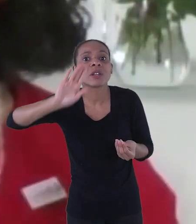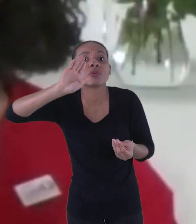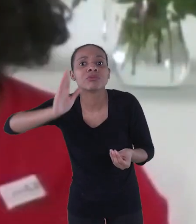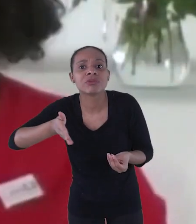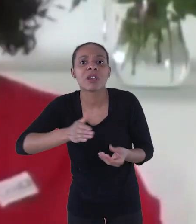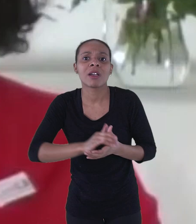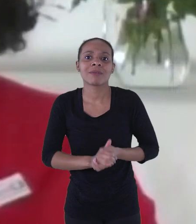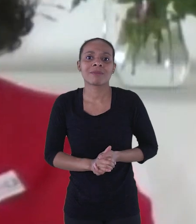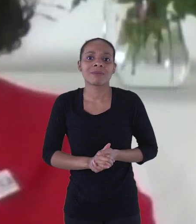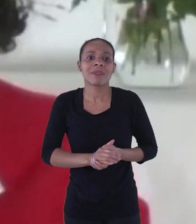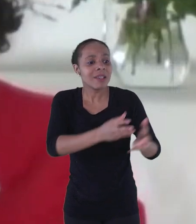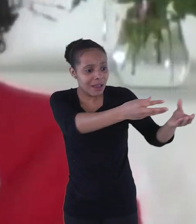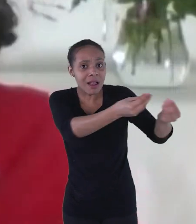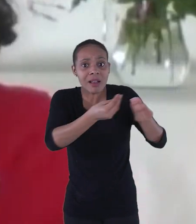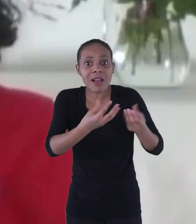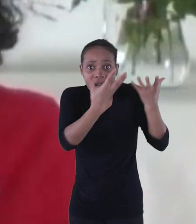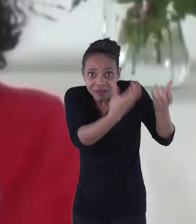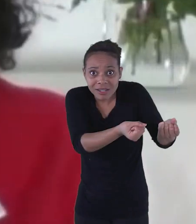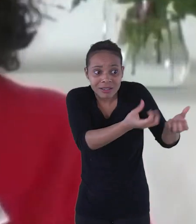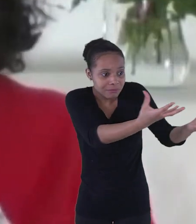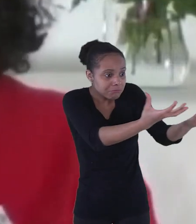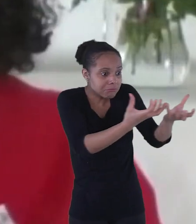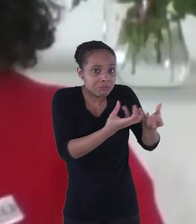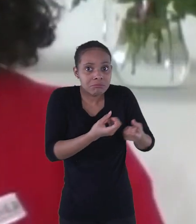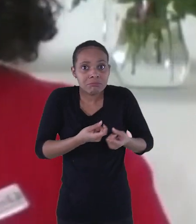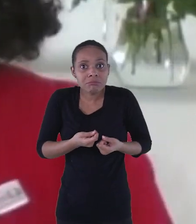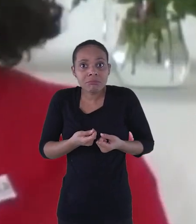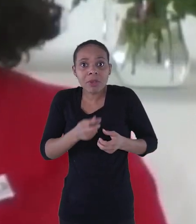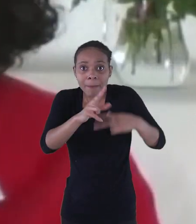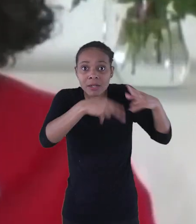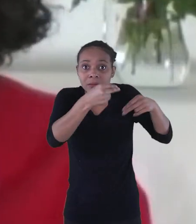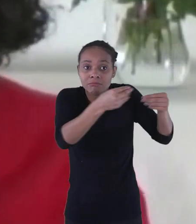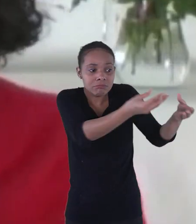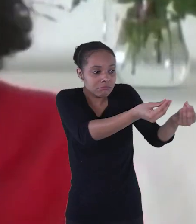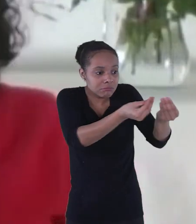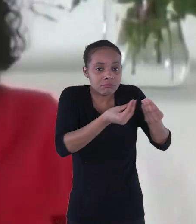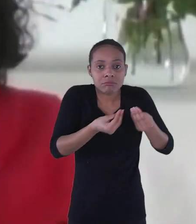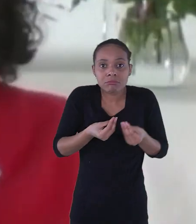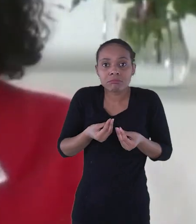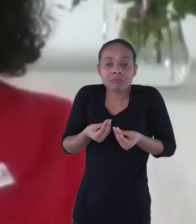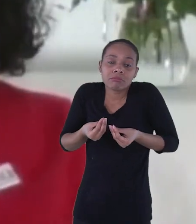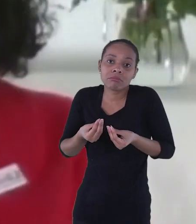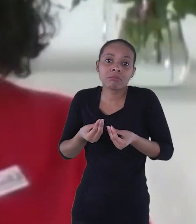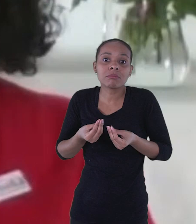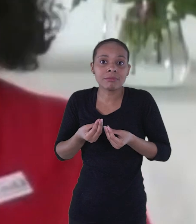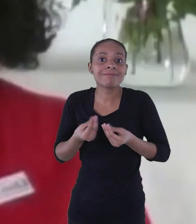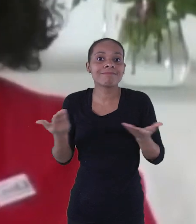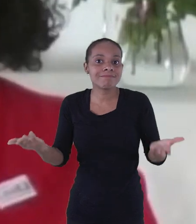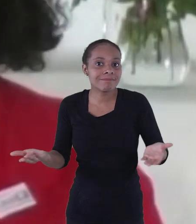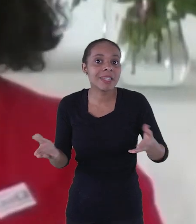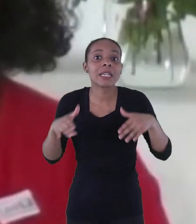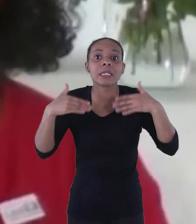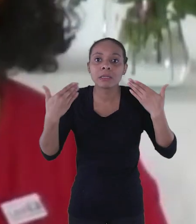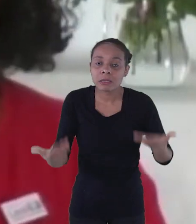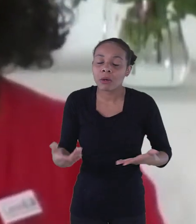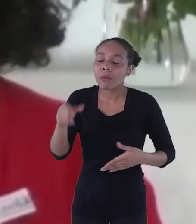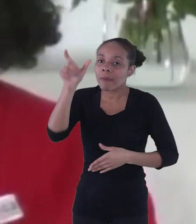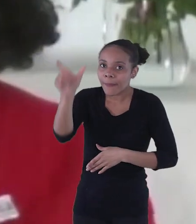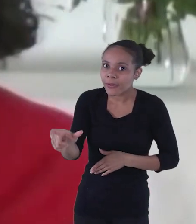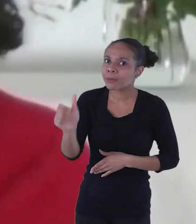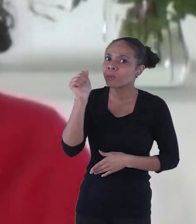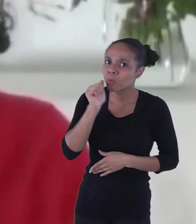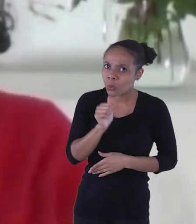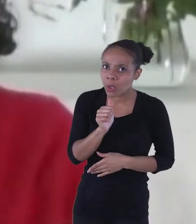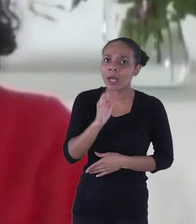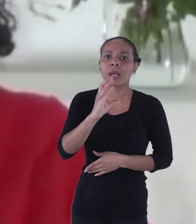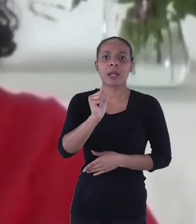leva. Né? Ela acha que é um presente. Então, essa mulher, Carolina, que o Tom